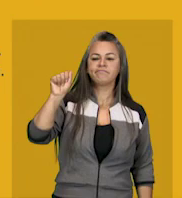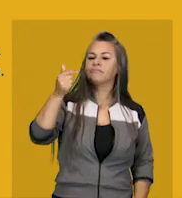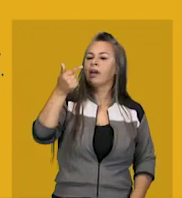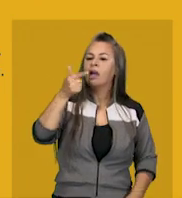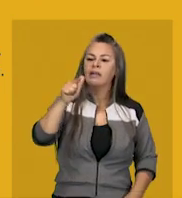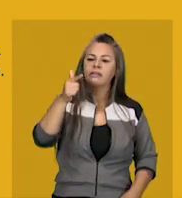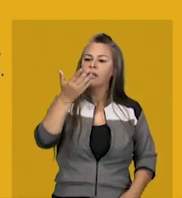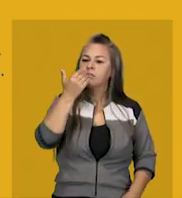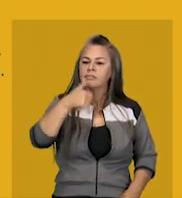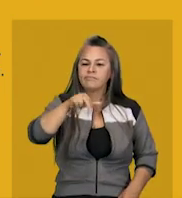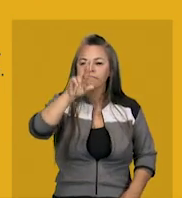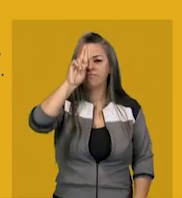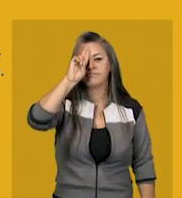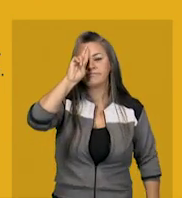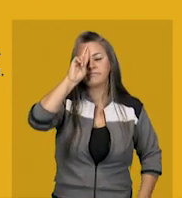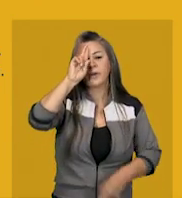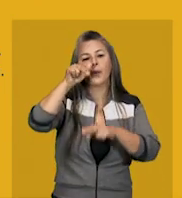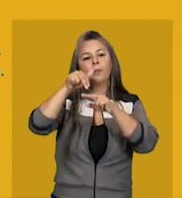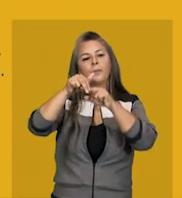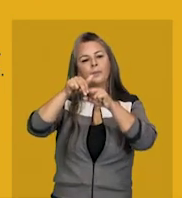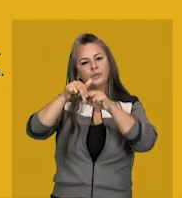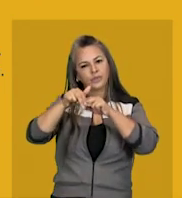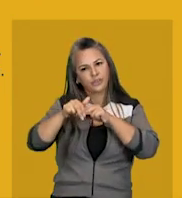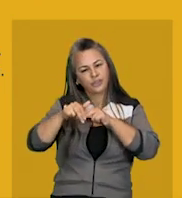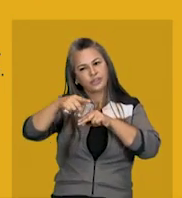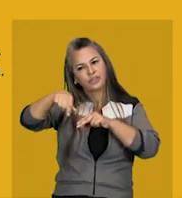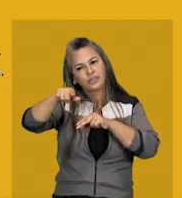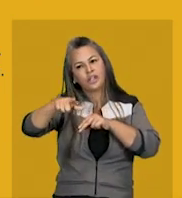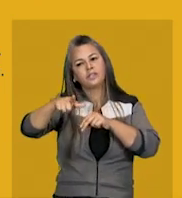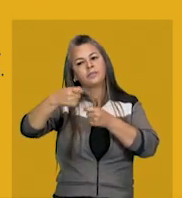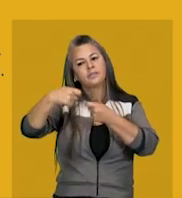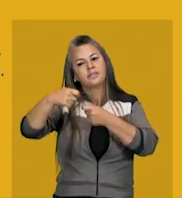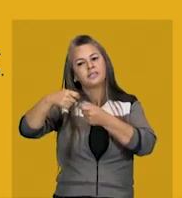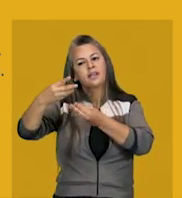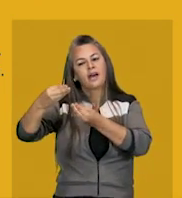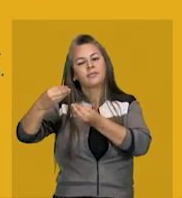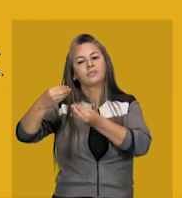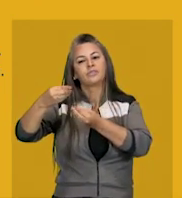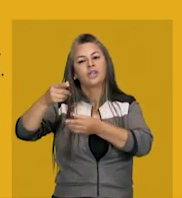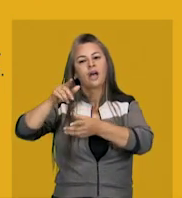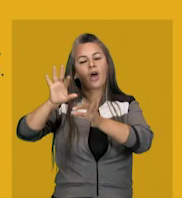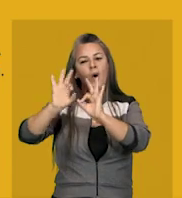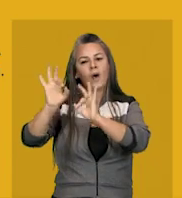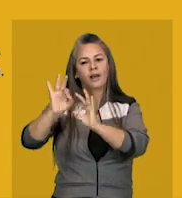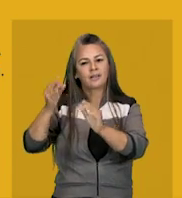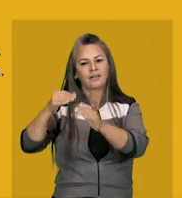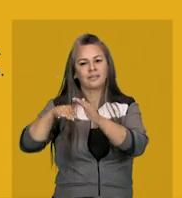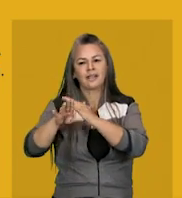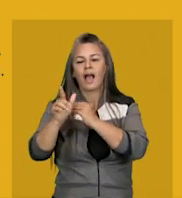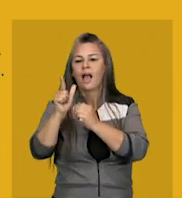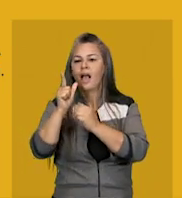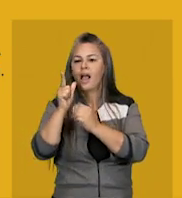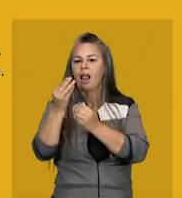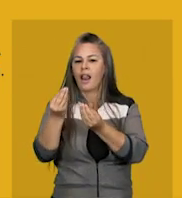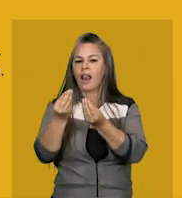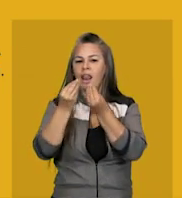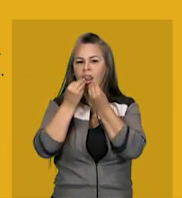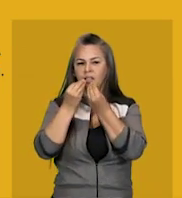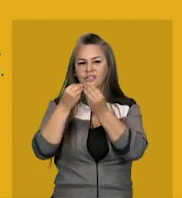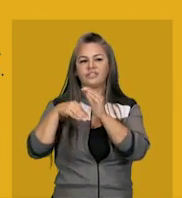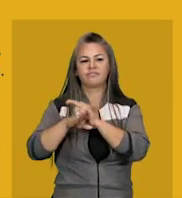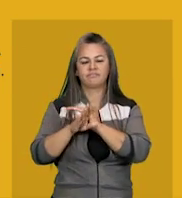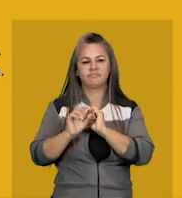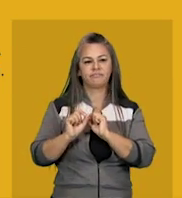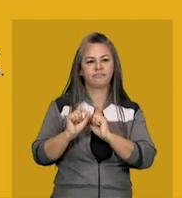haverá almoço. Por isso, devemos levar um lanche. O por isso ali, que é uma conjunção, é